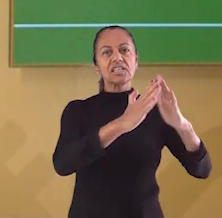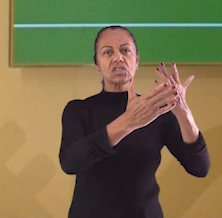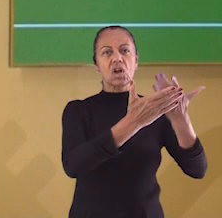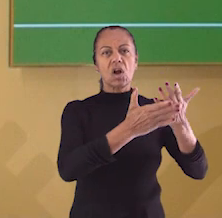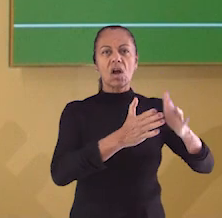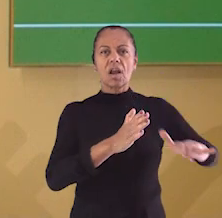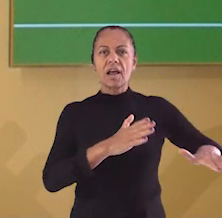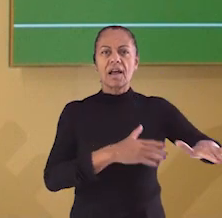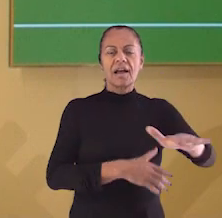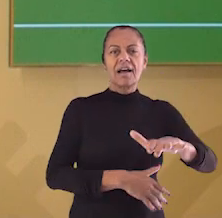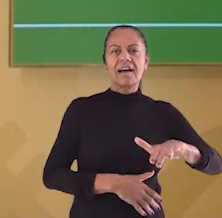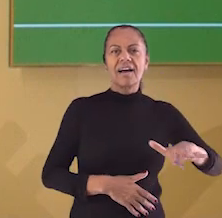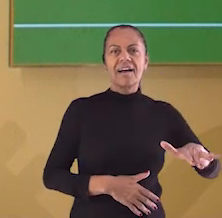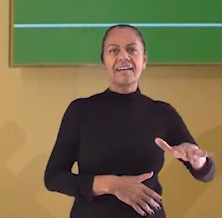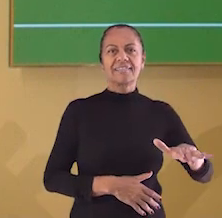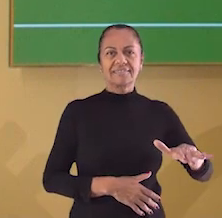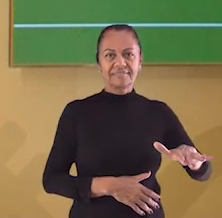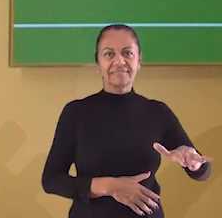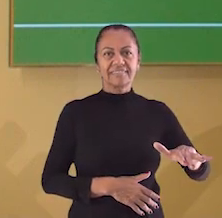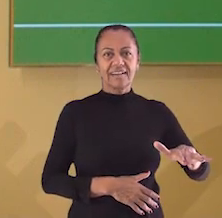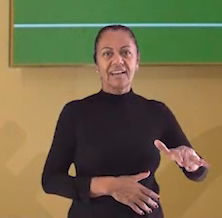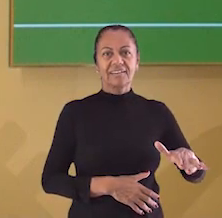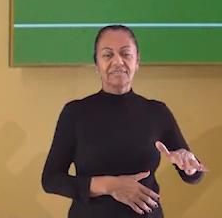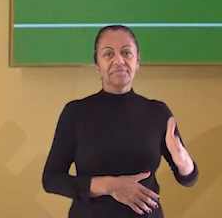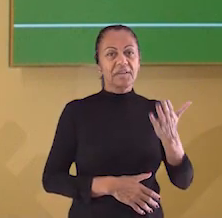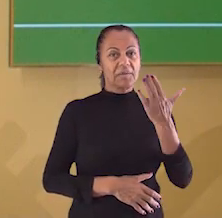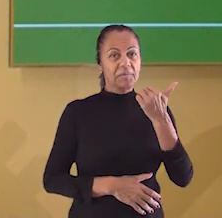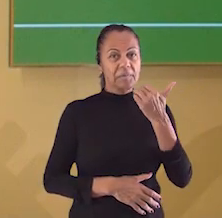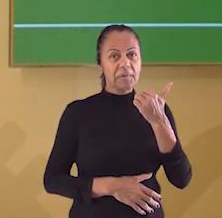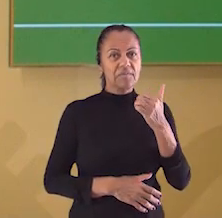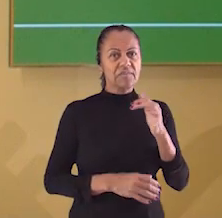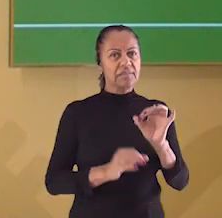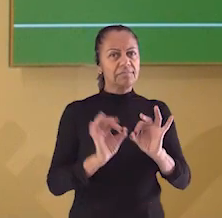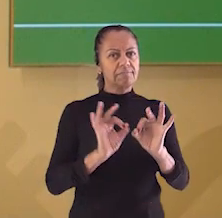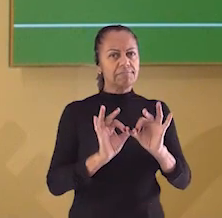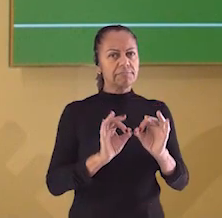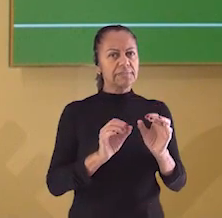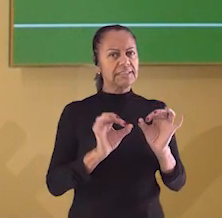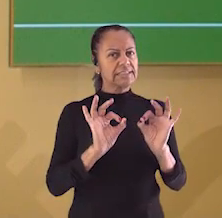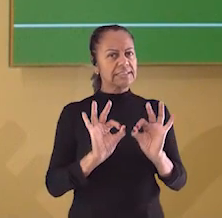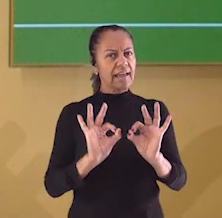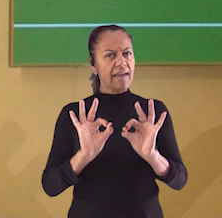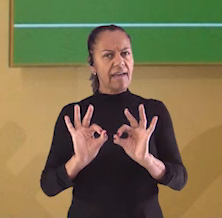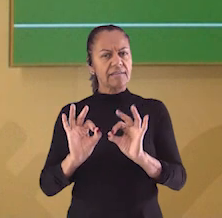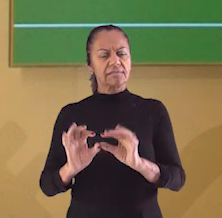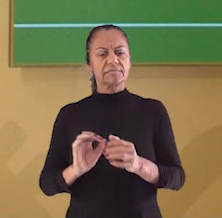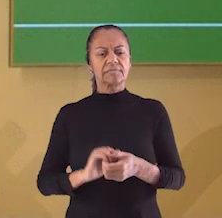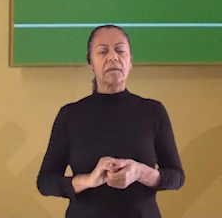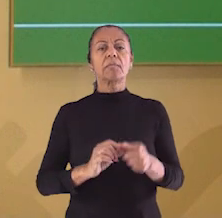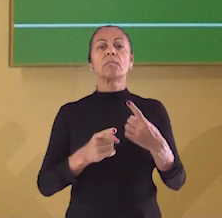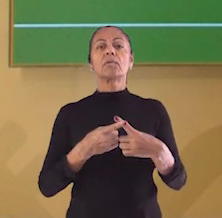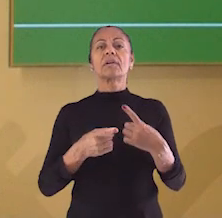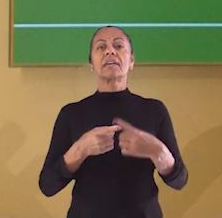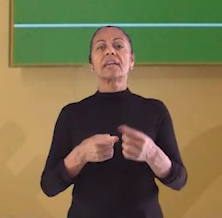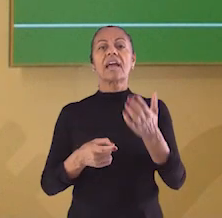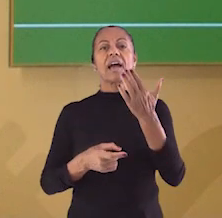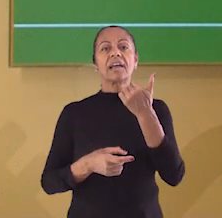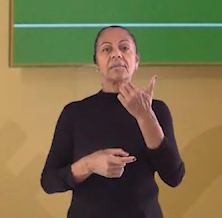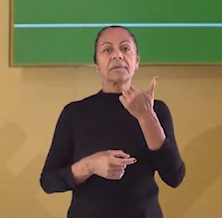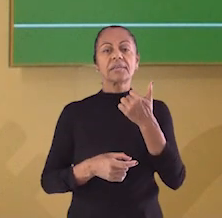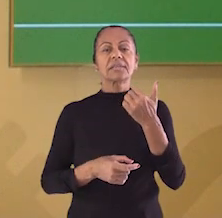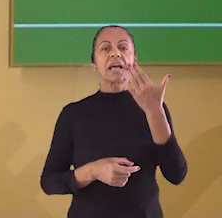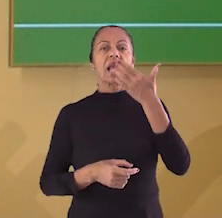percebeu que a sua merenda escolar vem em uma quantidade certinha? E que o cardápio é variado durante a semana? Isso porque